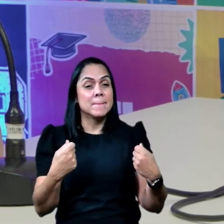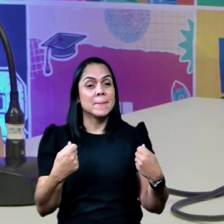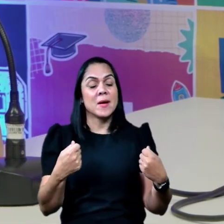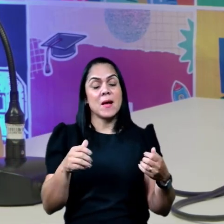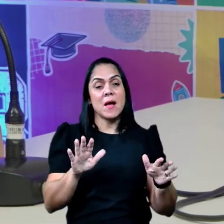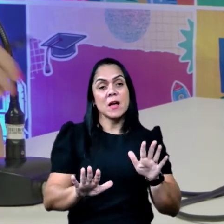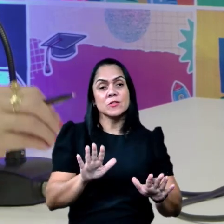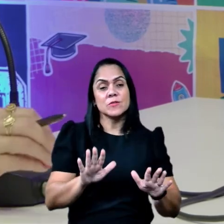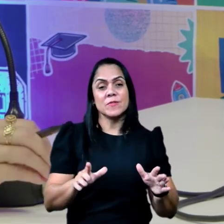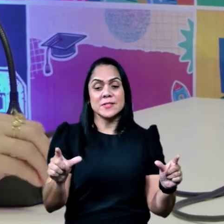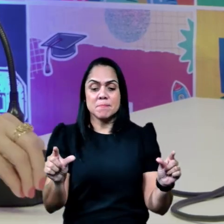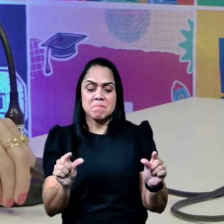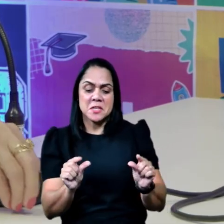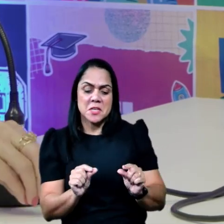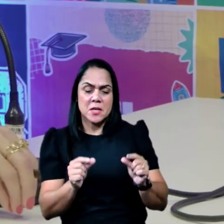que vai evoluindo.